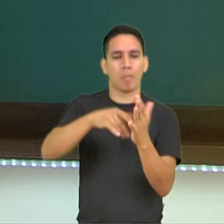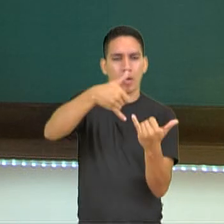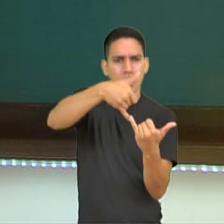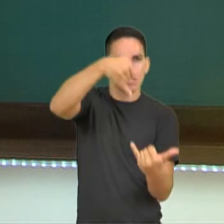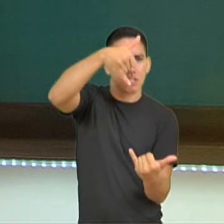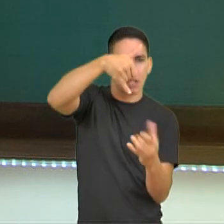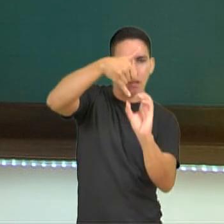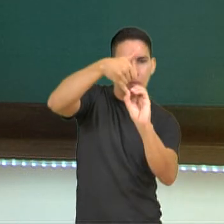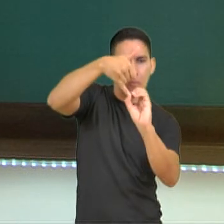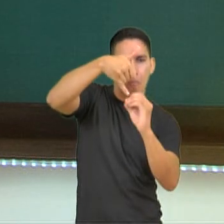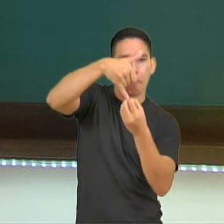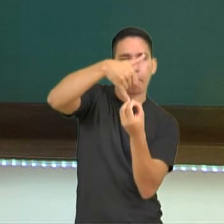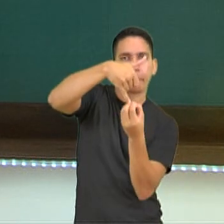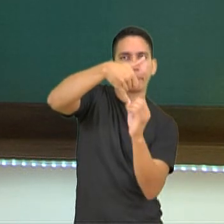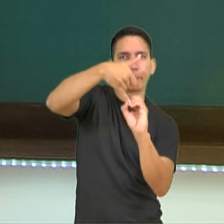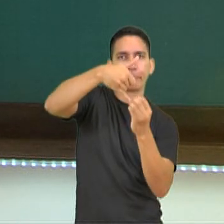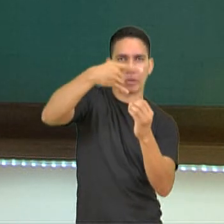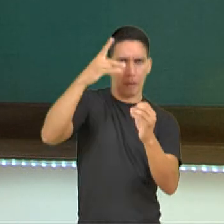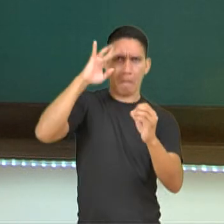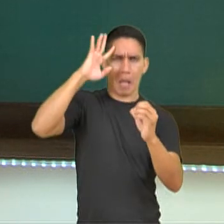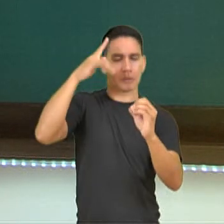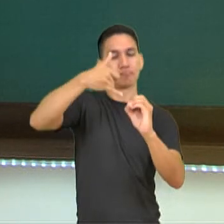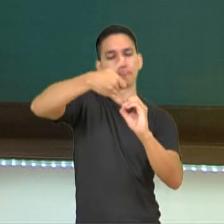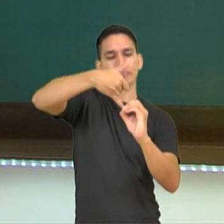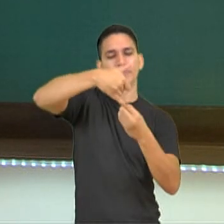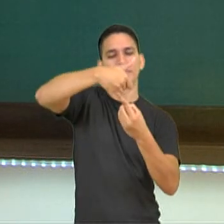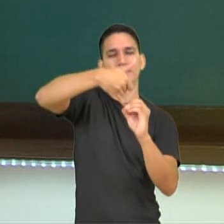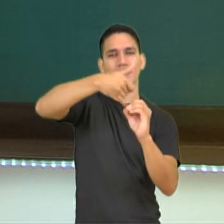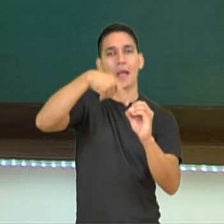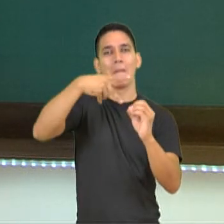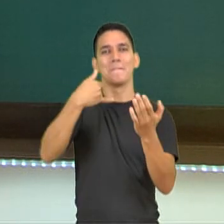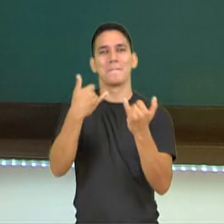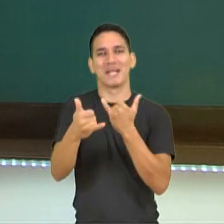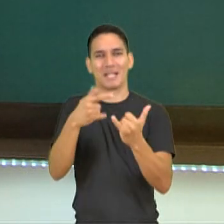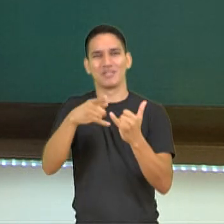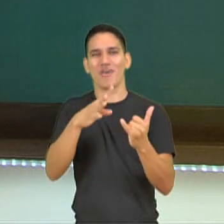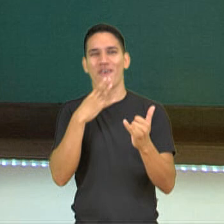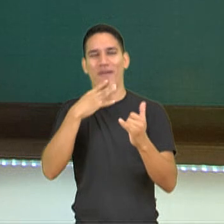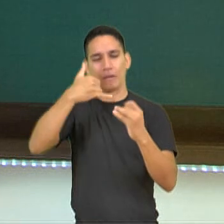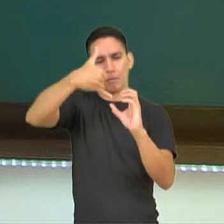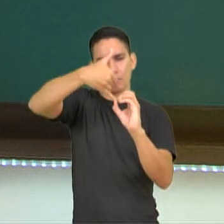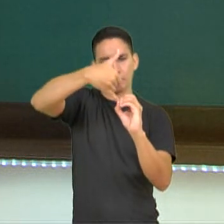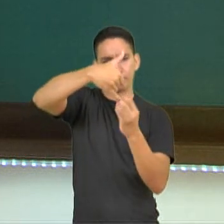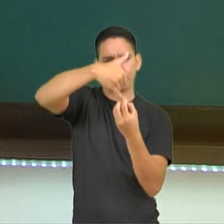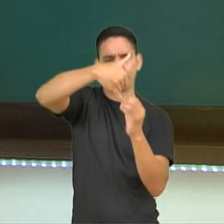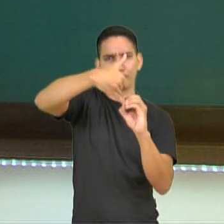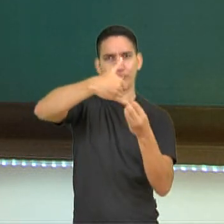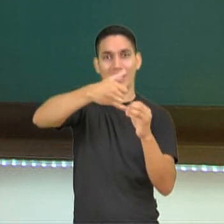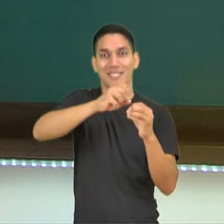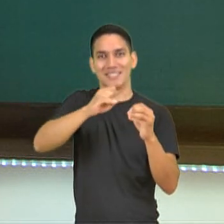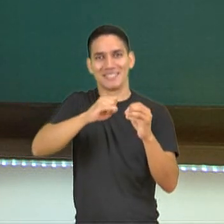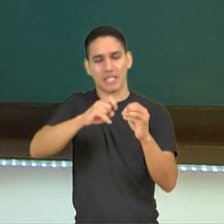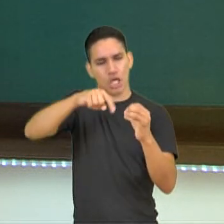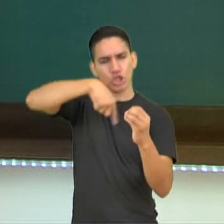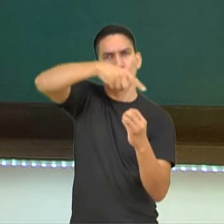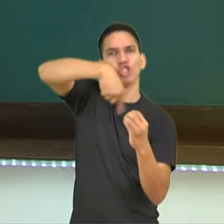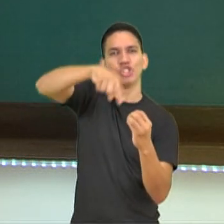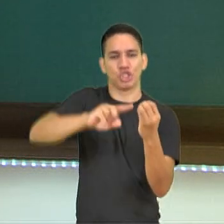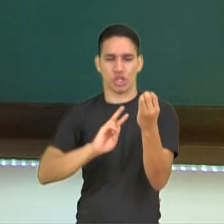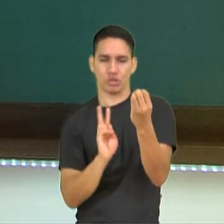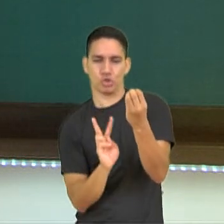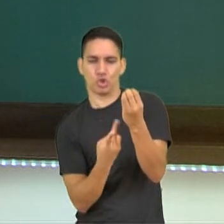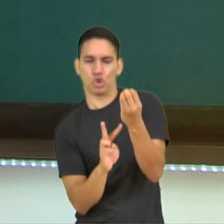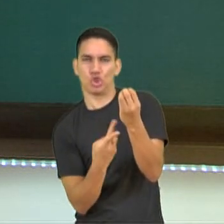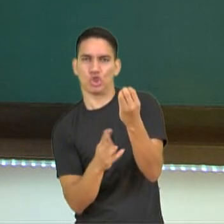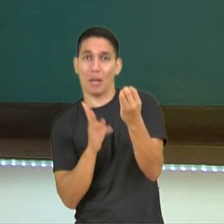ela gira em torno de si mesma. Como o peão lá, que alguns de vocês conhecem, quando você joga ele, ele fica girando em torno dele